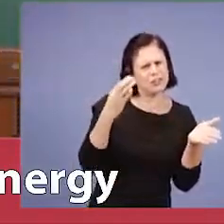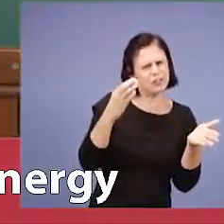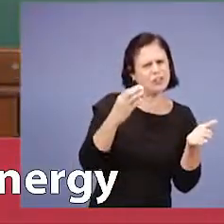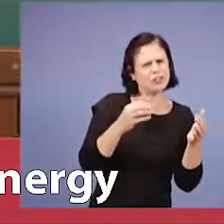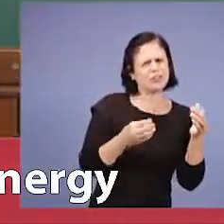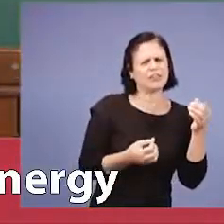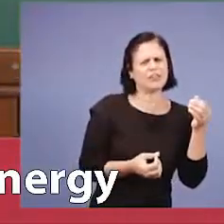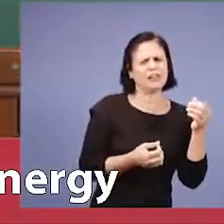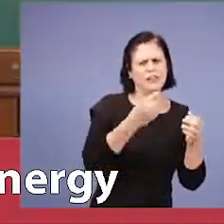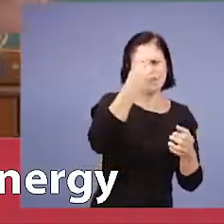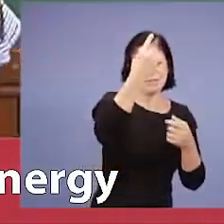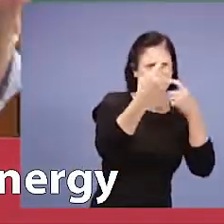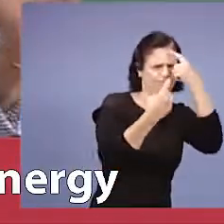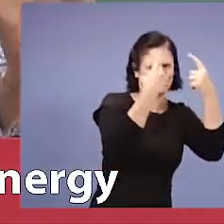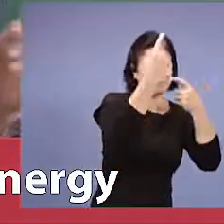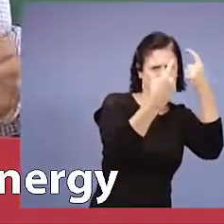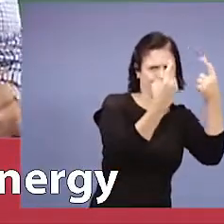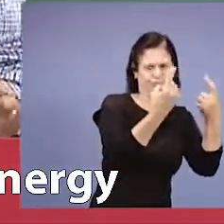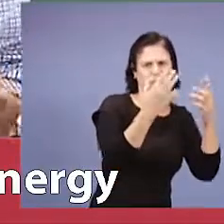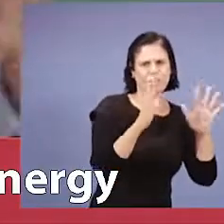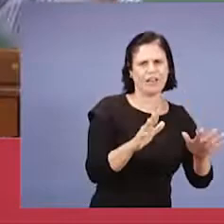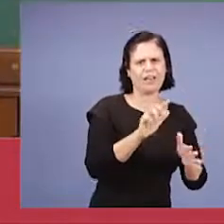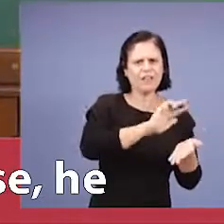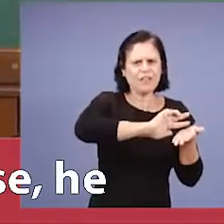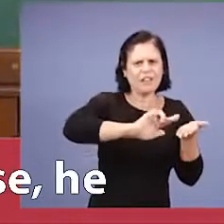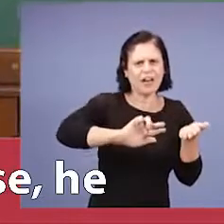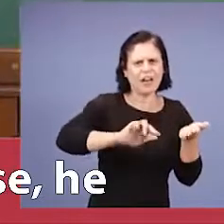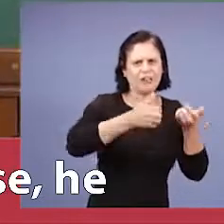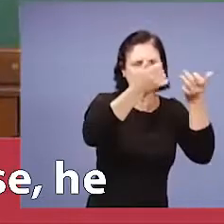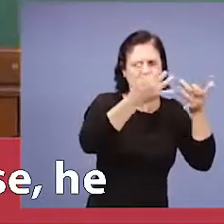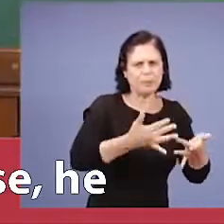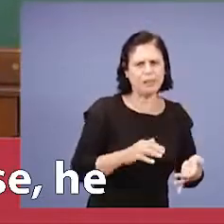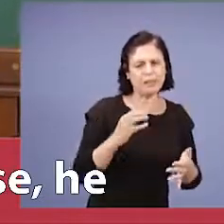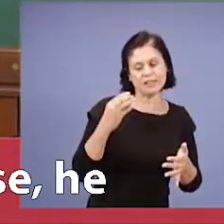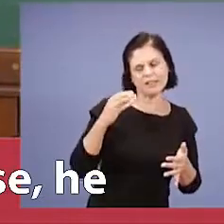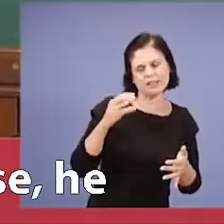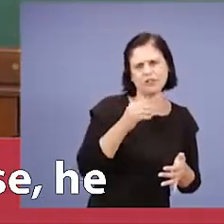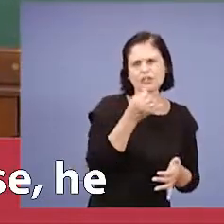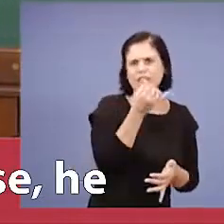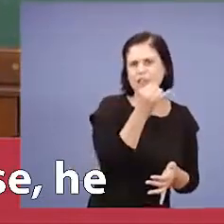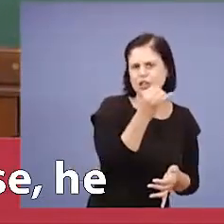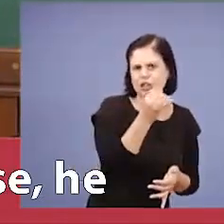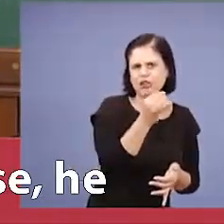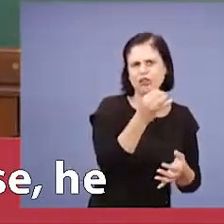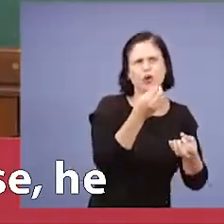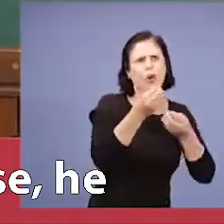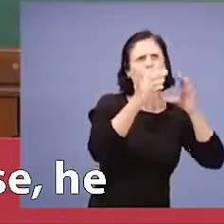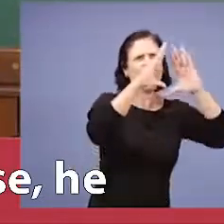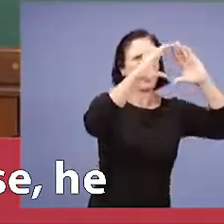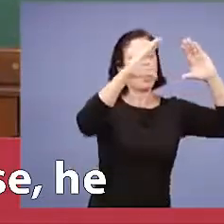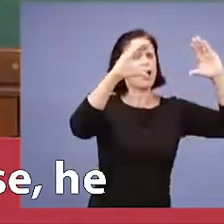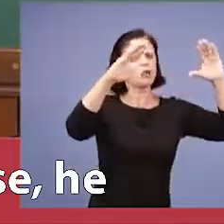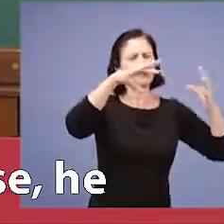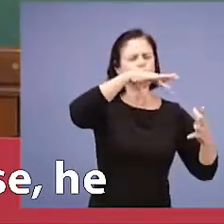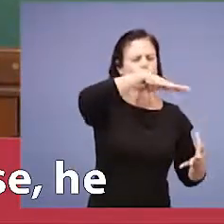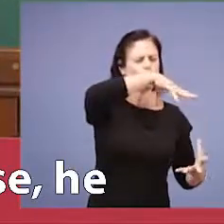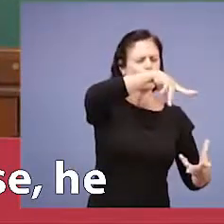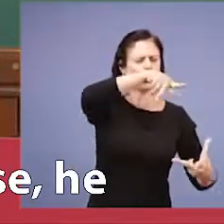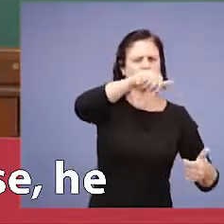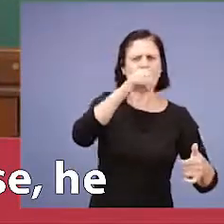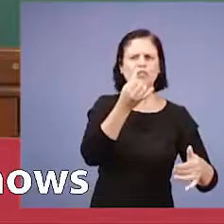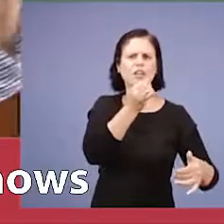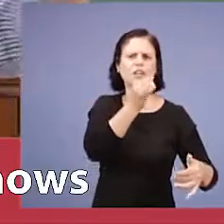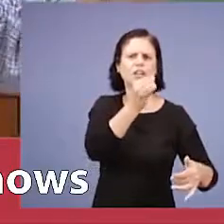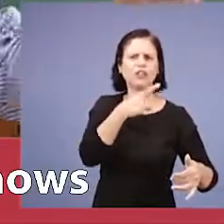distâncias todas em farah da aids e que a energia estava nu nas nuvens no universo então